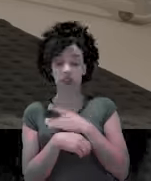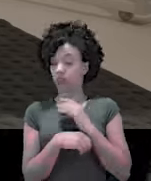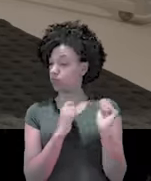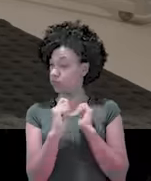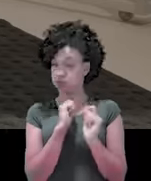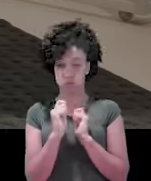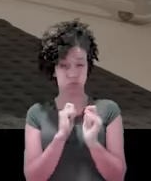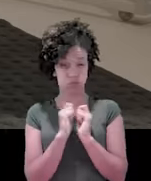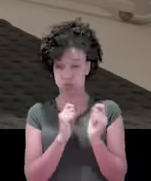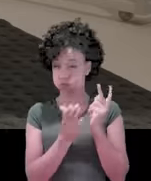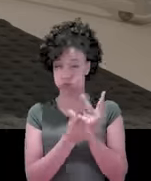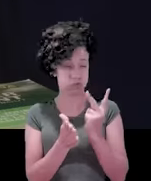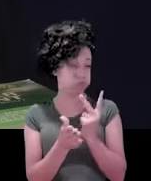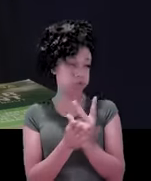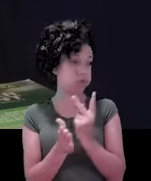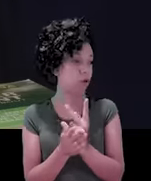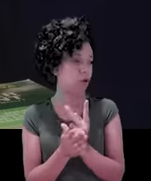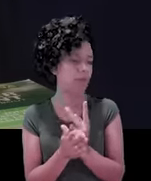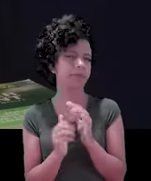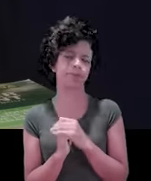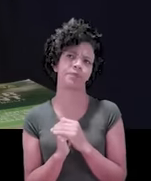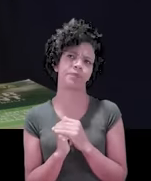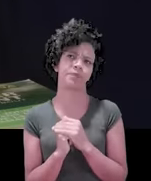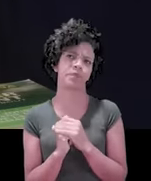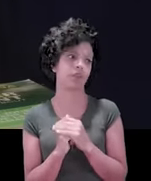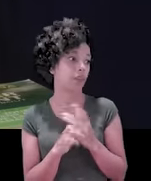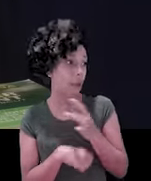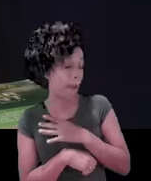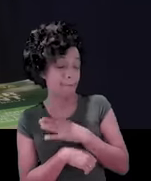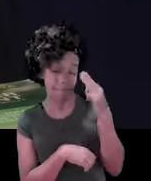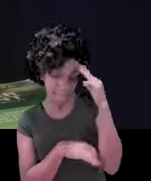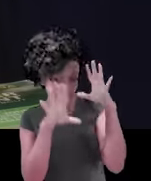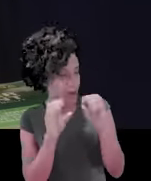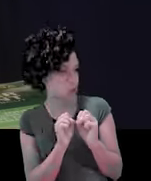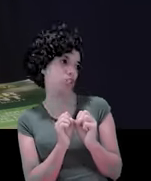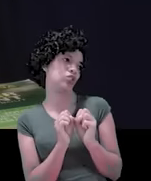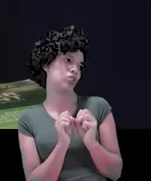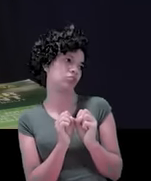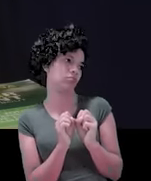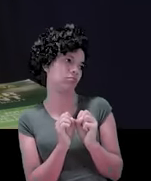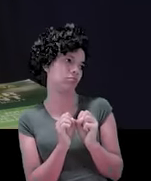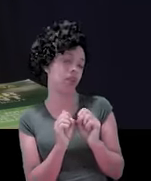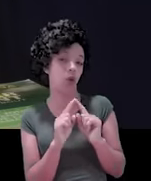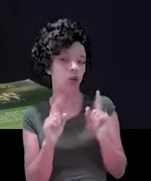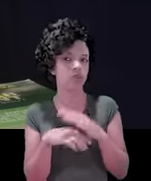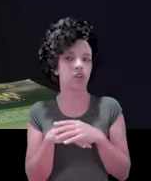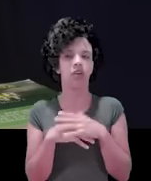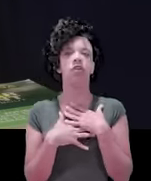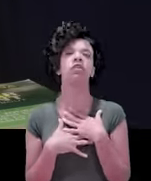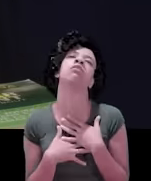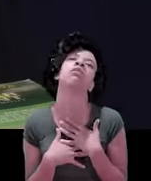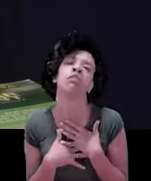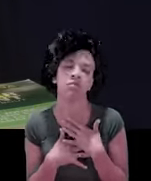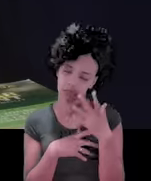luta com a mente o tempo inteiro o tempo inteiro o tempo inteiro Oi E essa era meia-noite essa luta corpo Salva